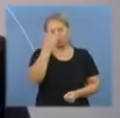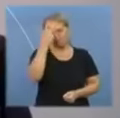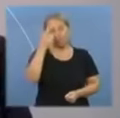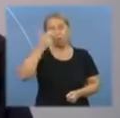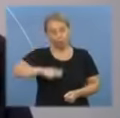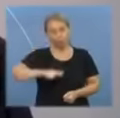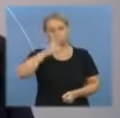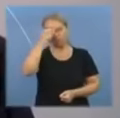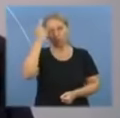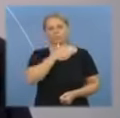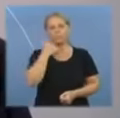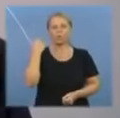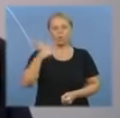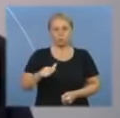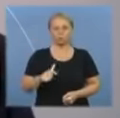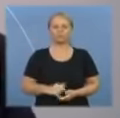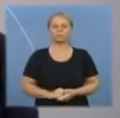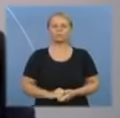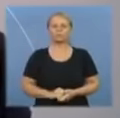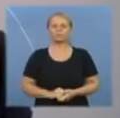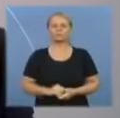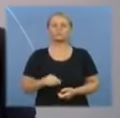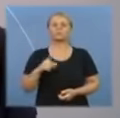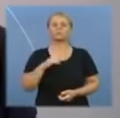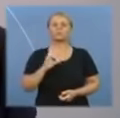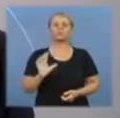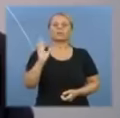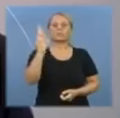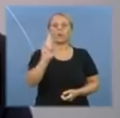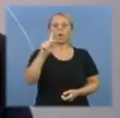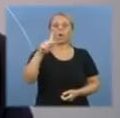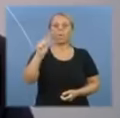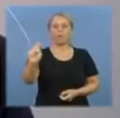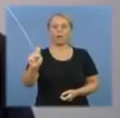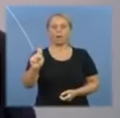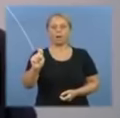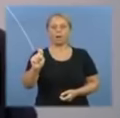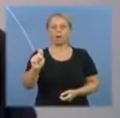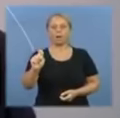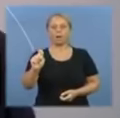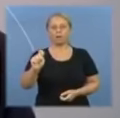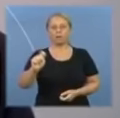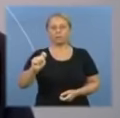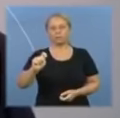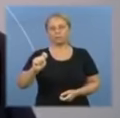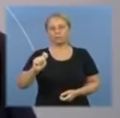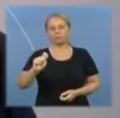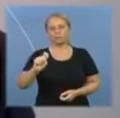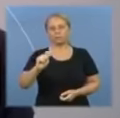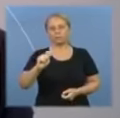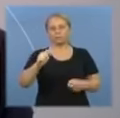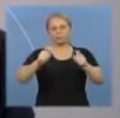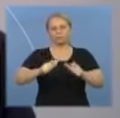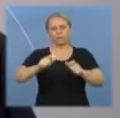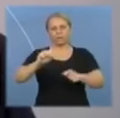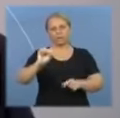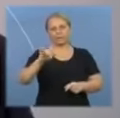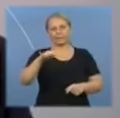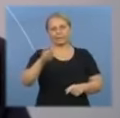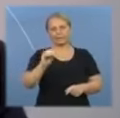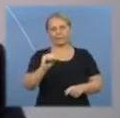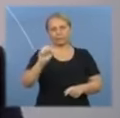cidade de Mossoró. Esse óbito ocorreu na UPA, na unidade de pronto atendimento do bairro Santo Antônio, aqui na nossa